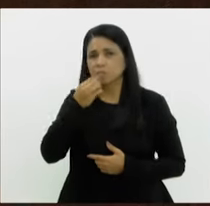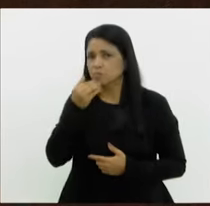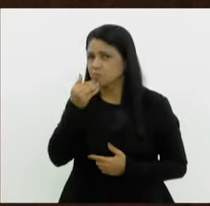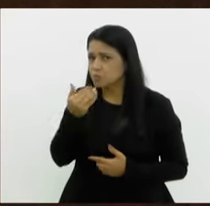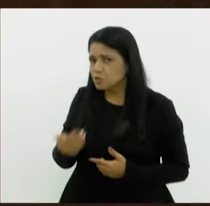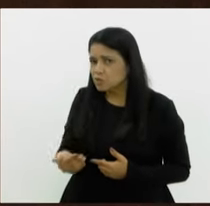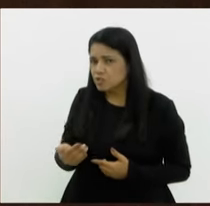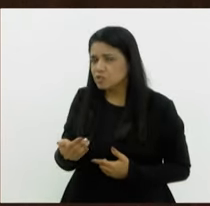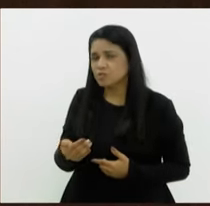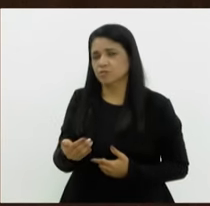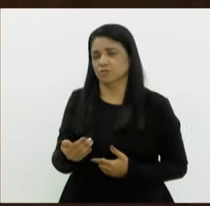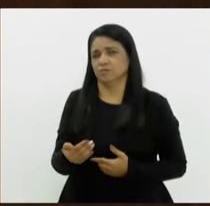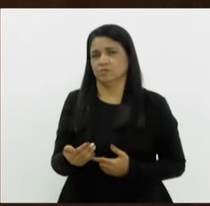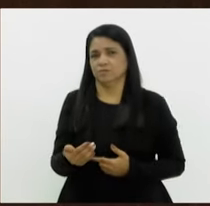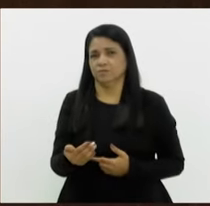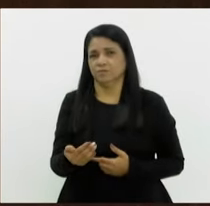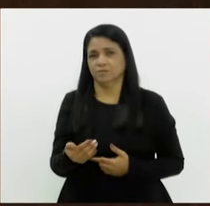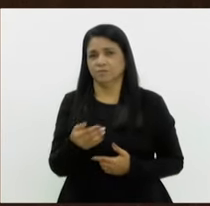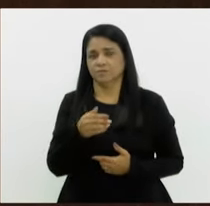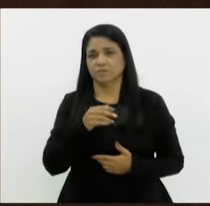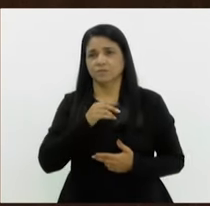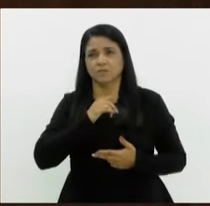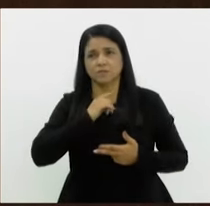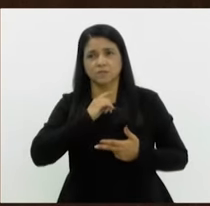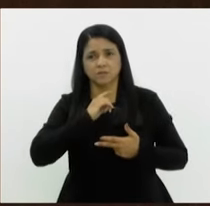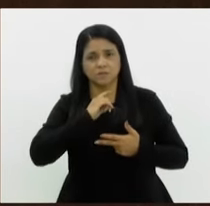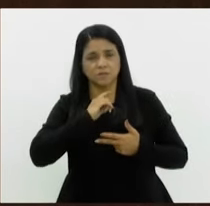solicitar que o poder